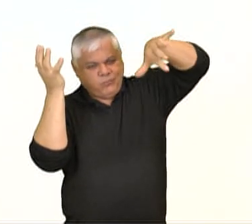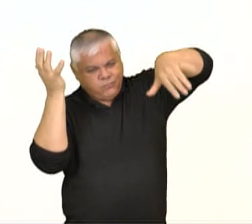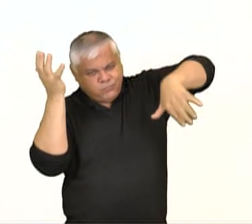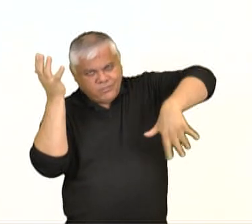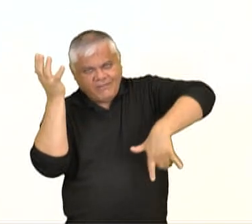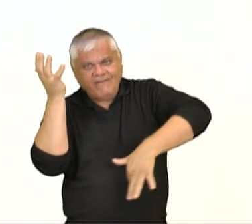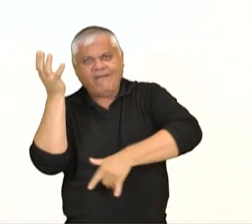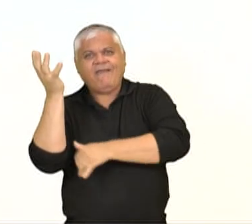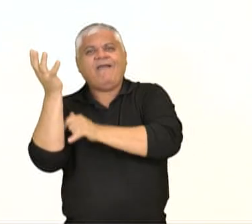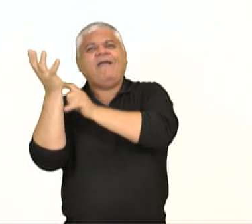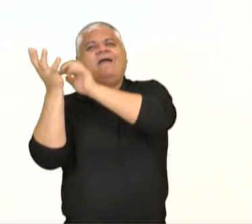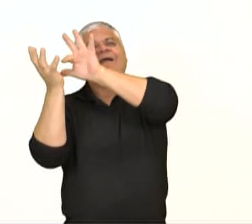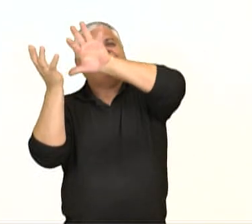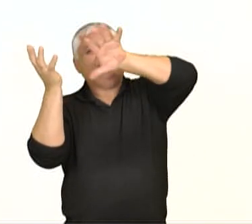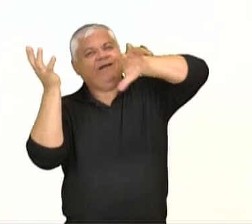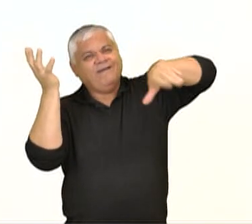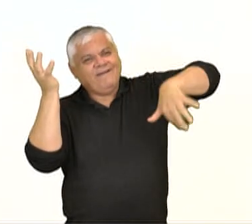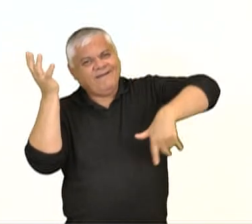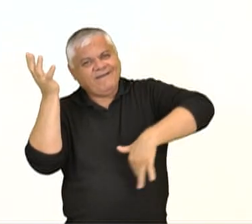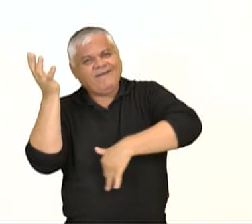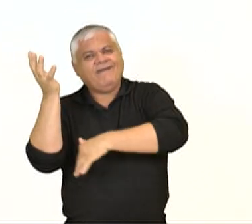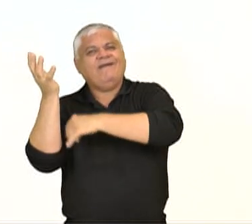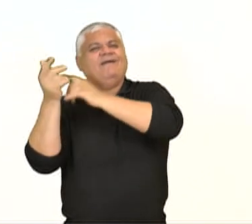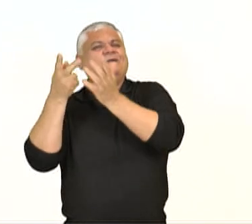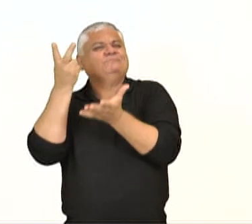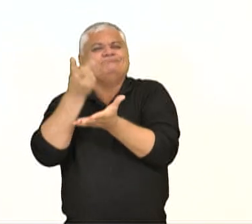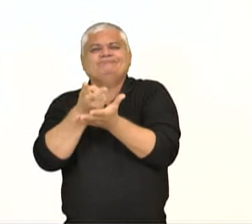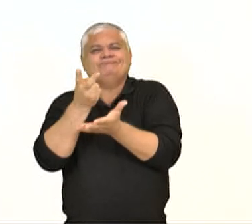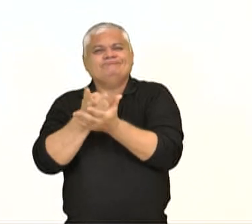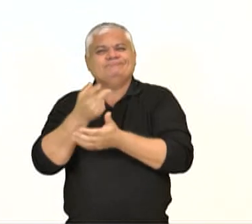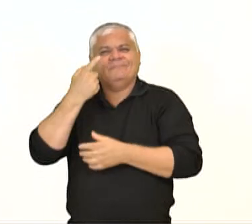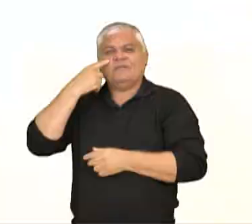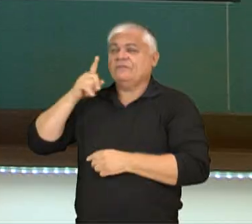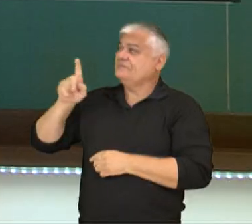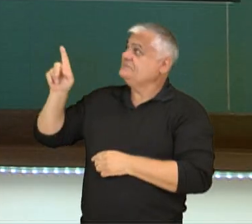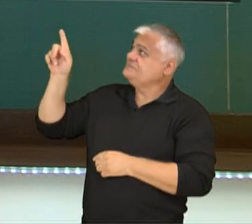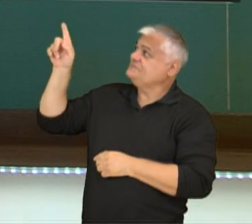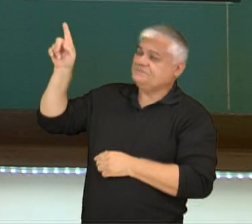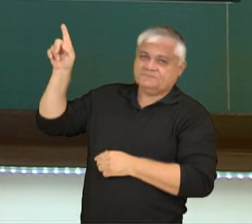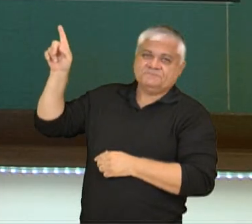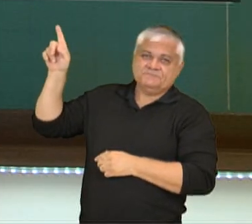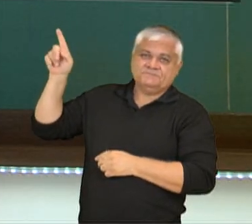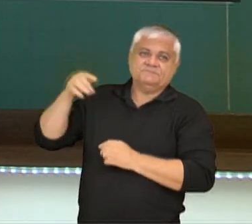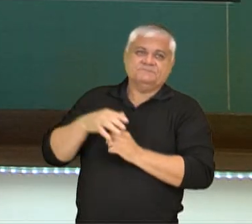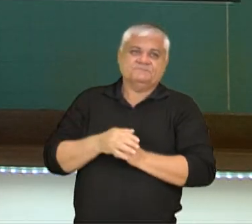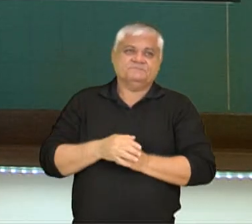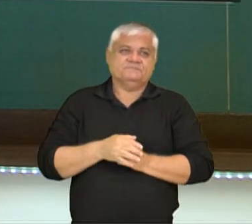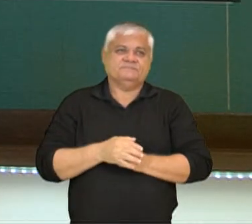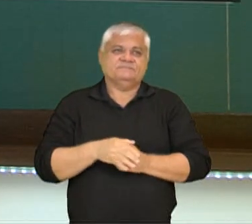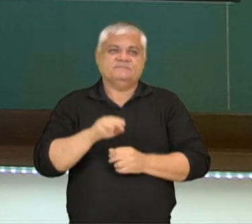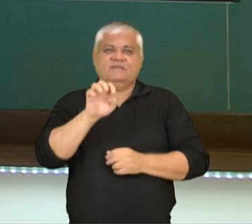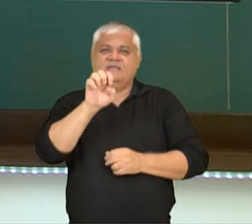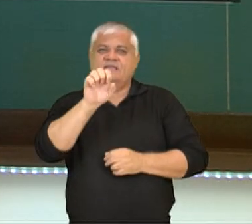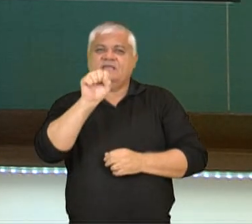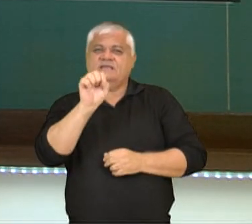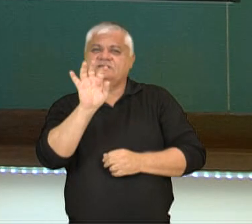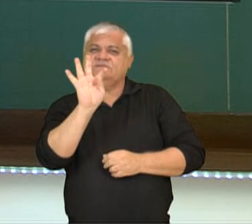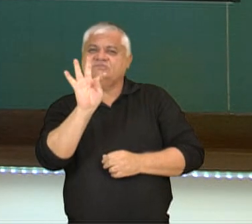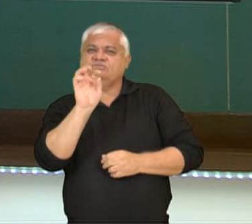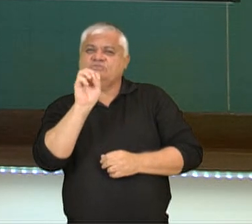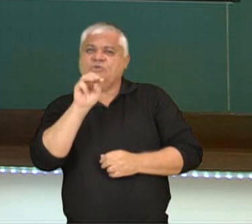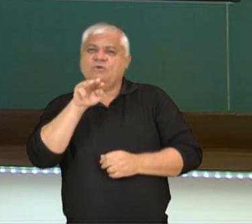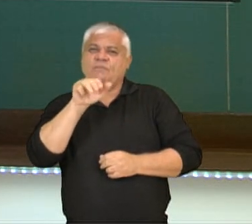água. E aqui, novamente, essa imagem bonita mostrando para nós a presença dos estômatos, que são eles, então,